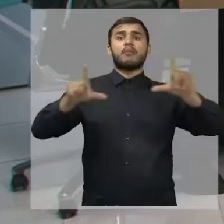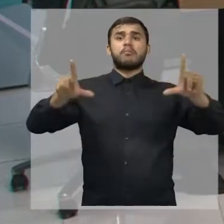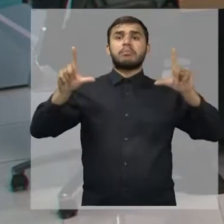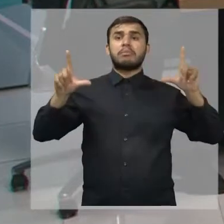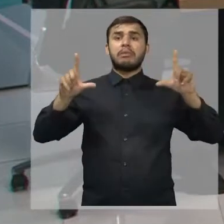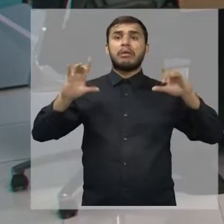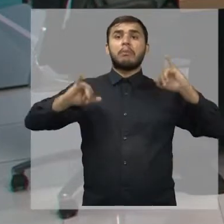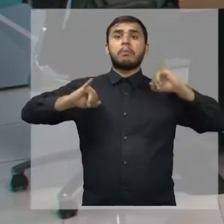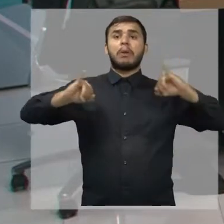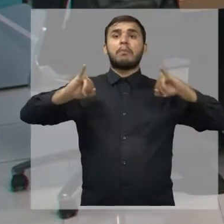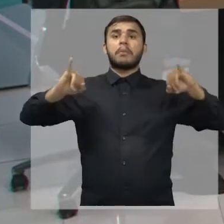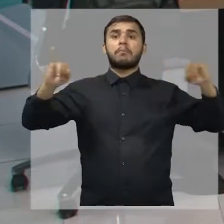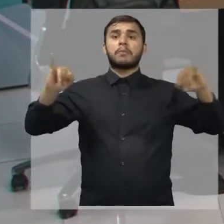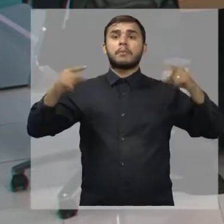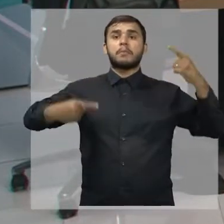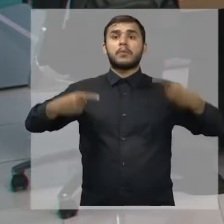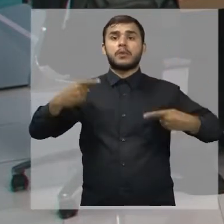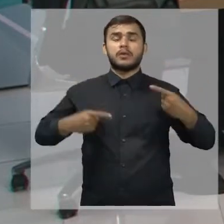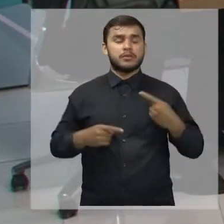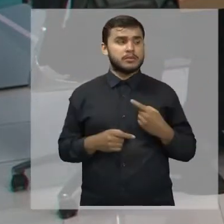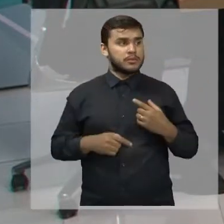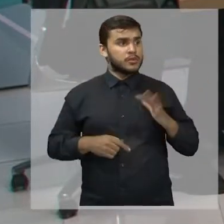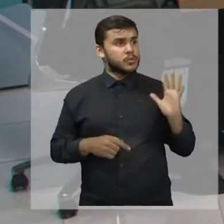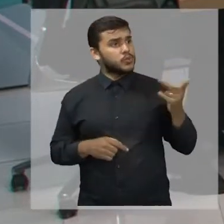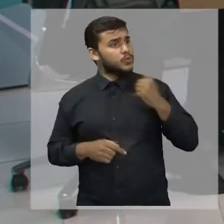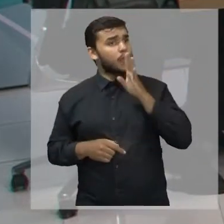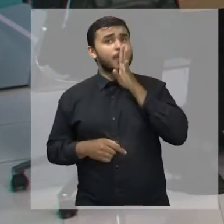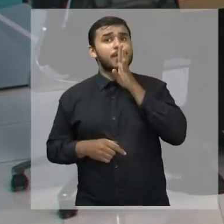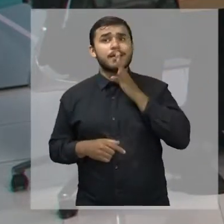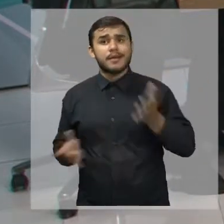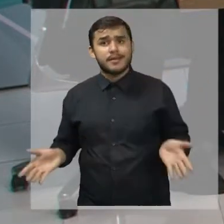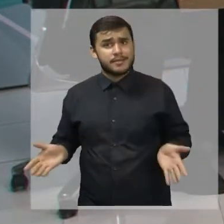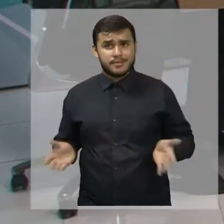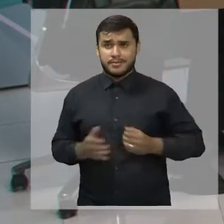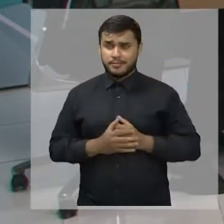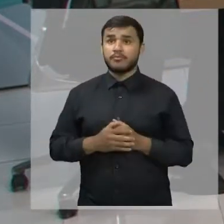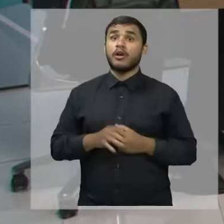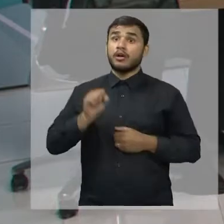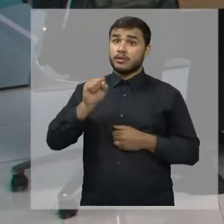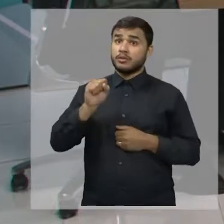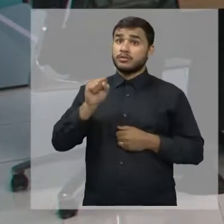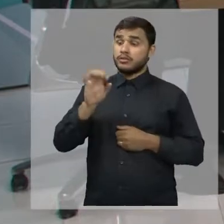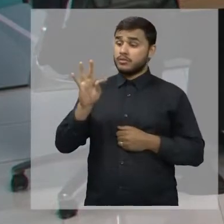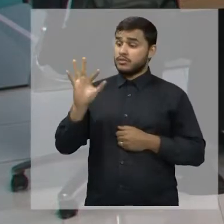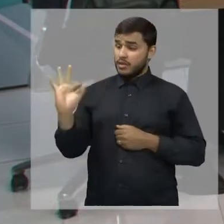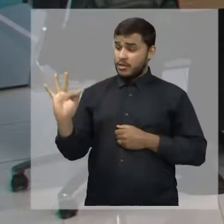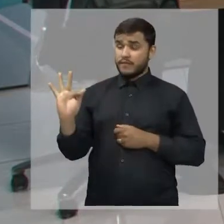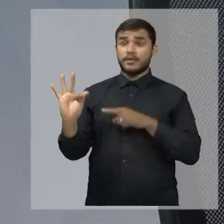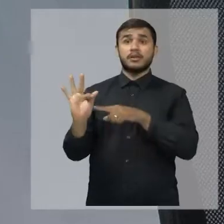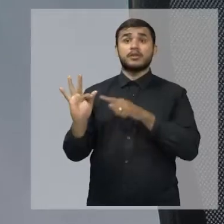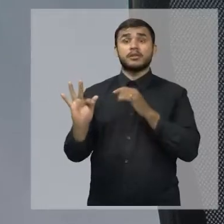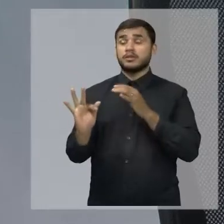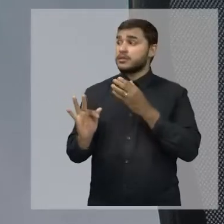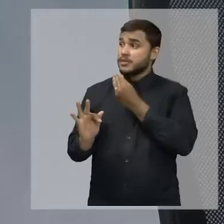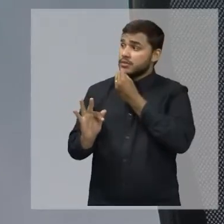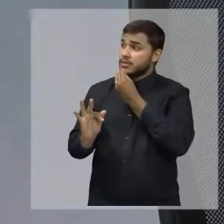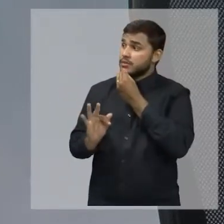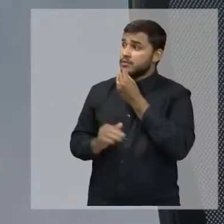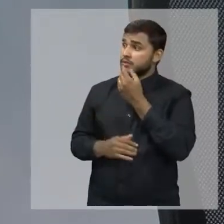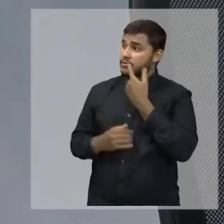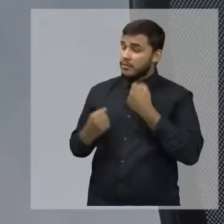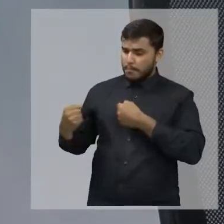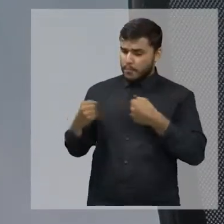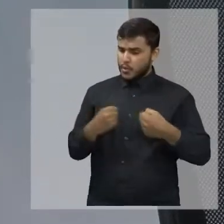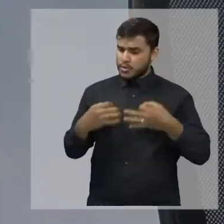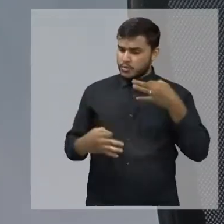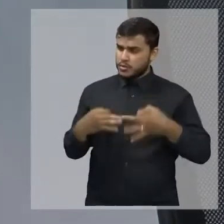grande prejuízo que a gente está tendo, e o Supremo agora se encontra numa situação em que ele pode, ou não, né? Quer dizer, se coloca